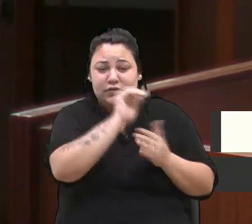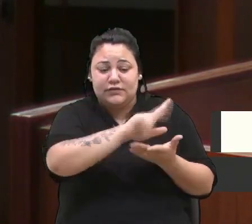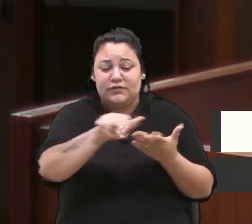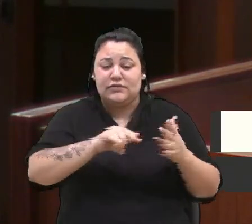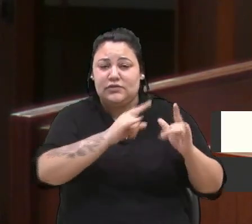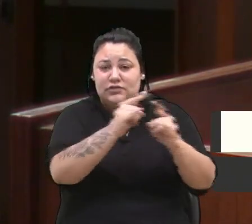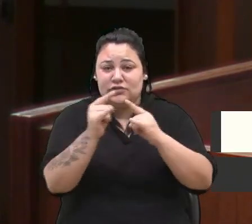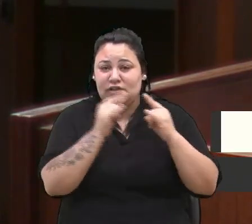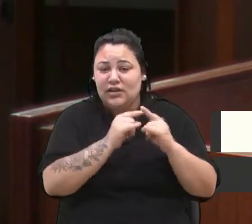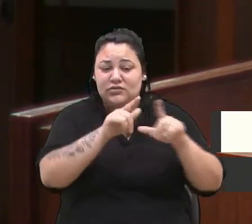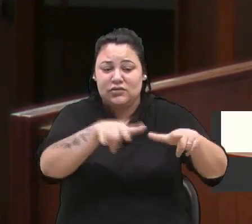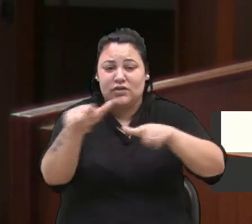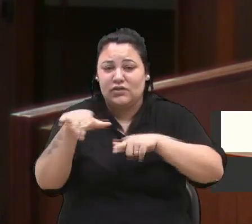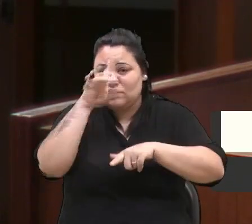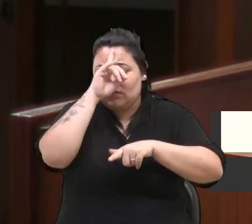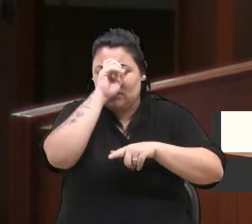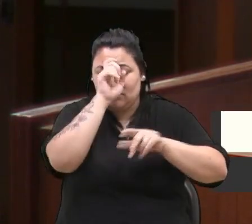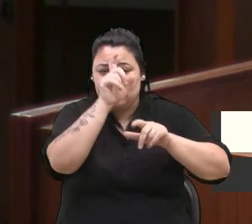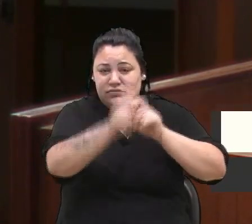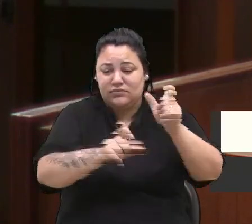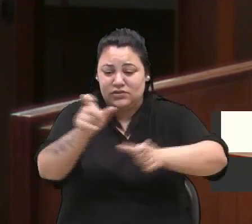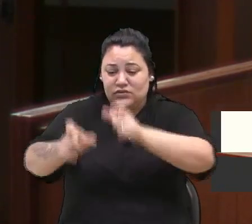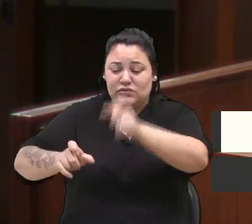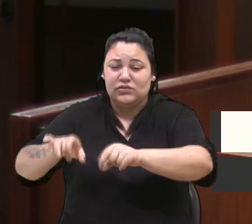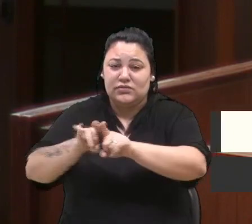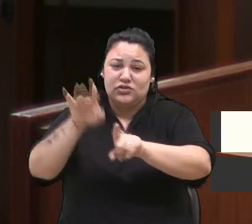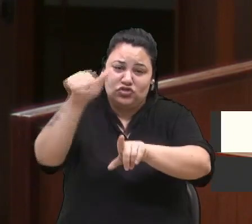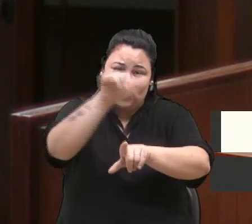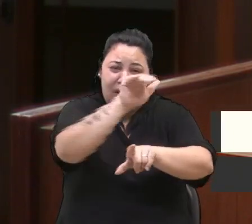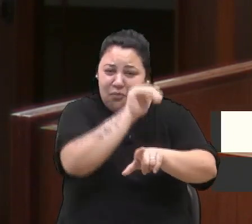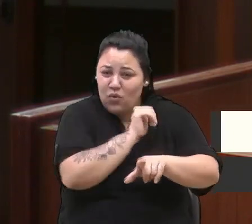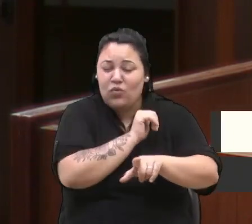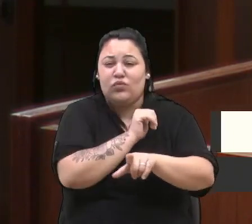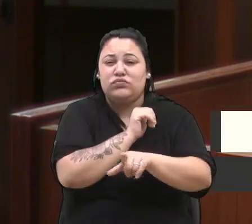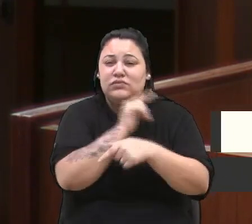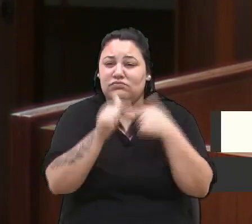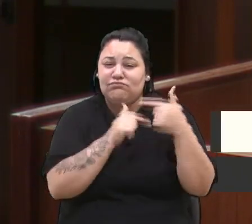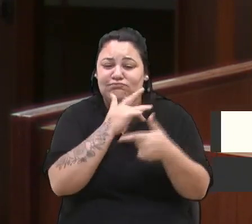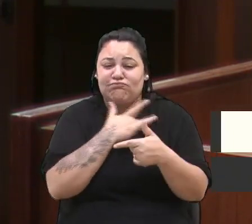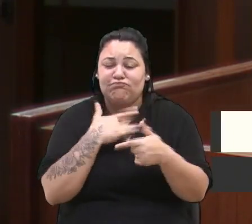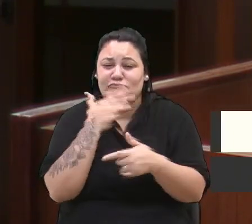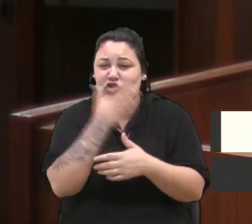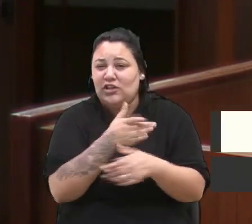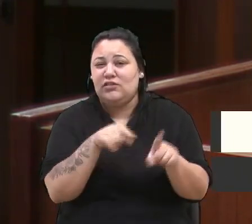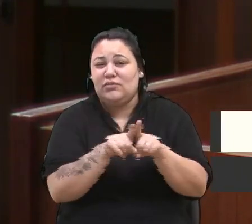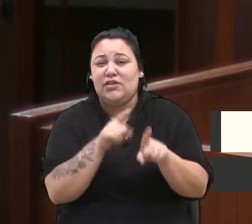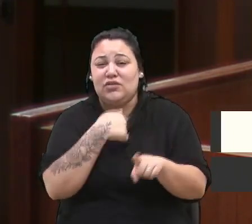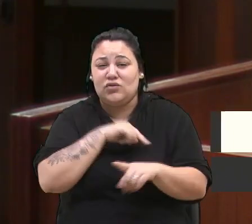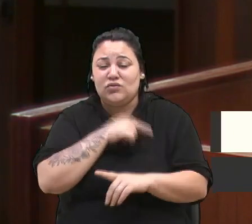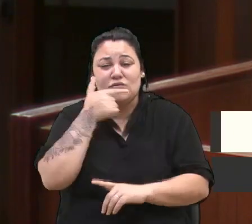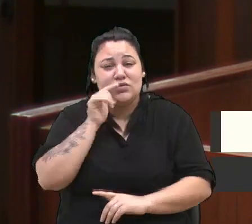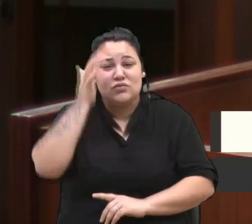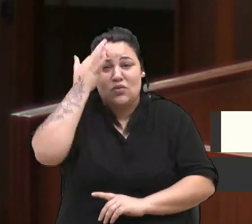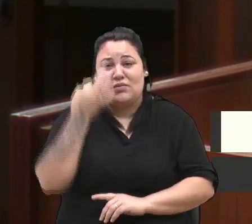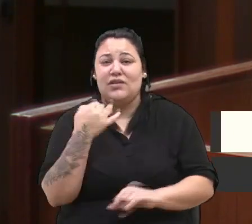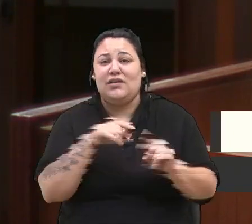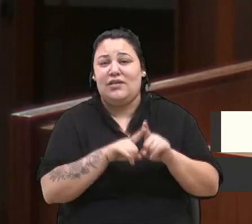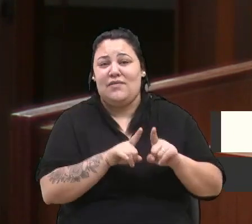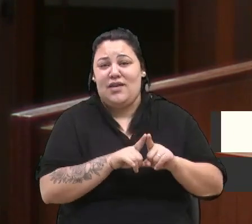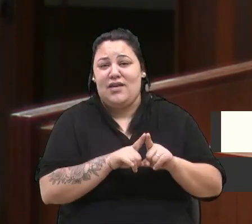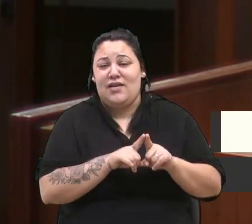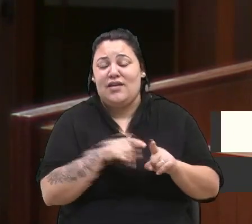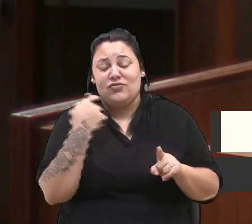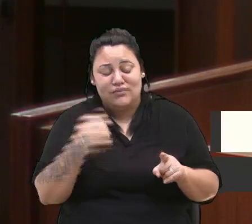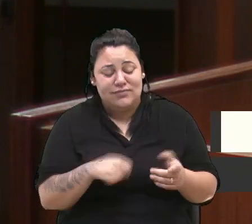hospitais, pessoas que trabalham na saúde diretamente. E entendemos que a gente tem que começar,